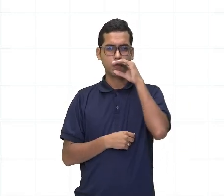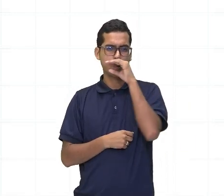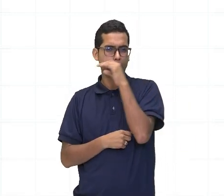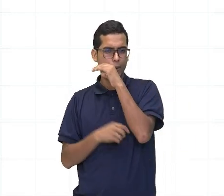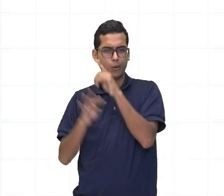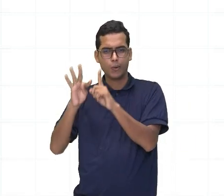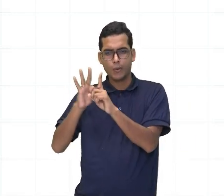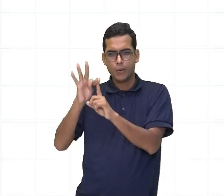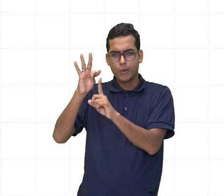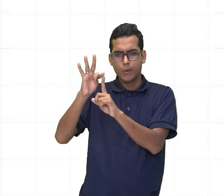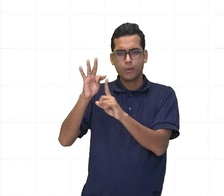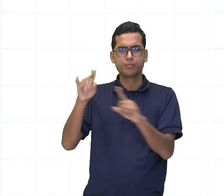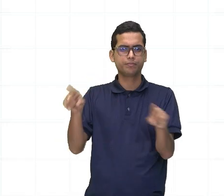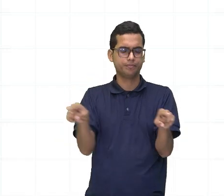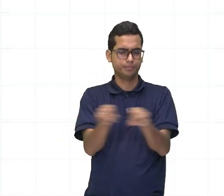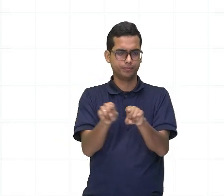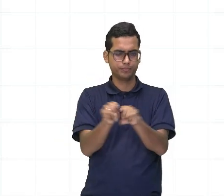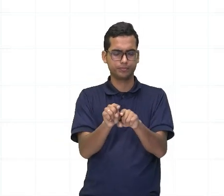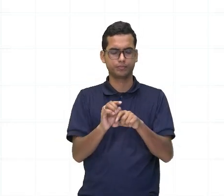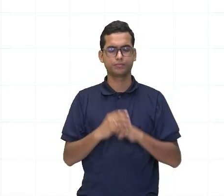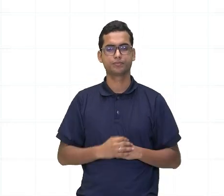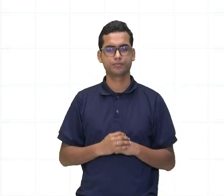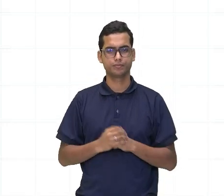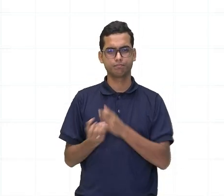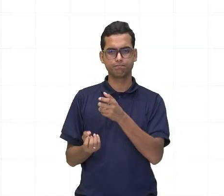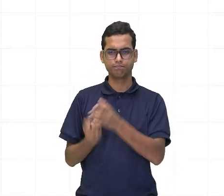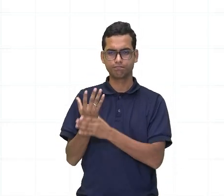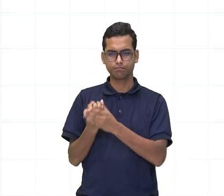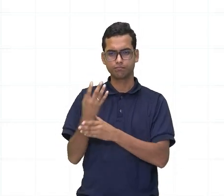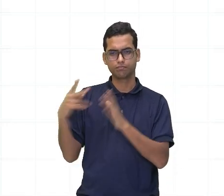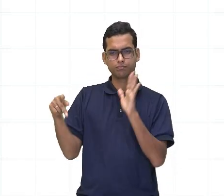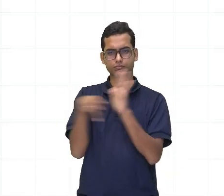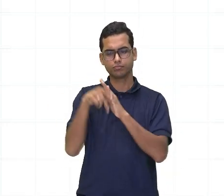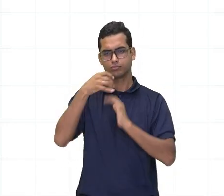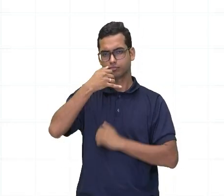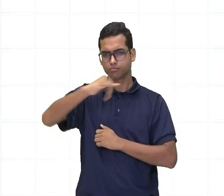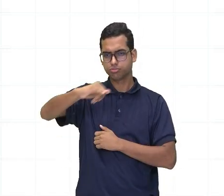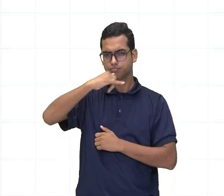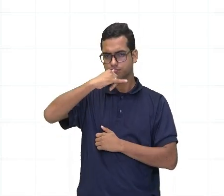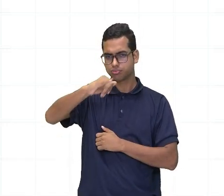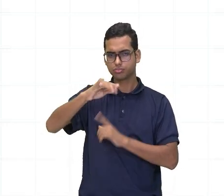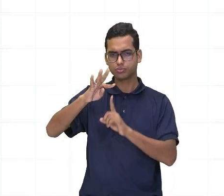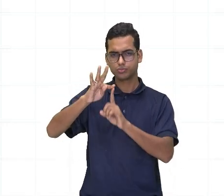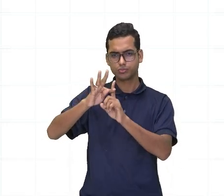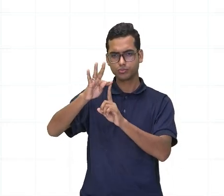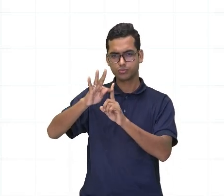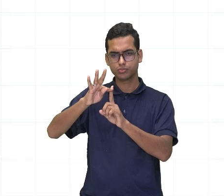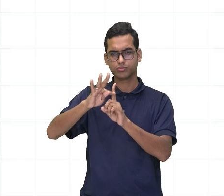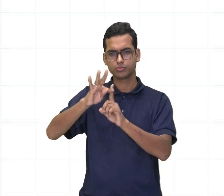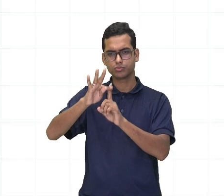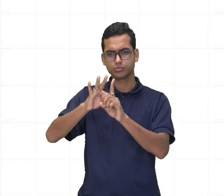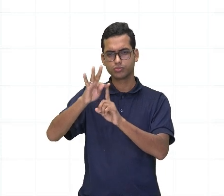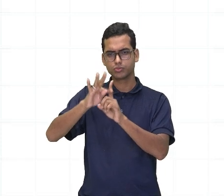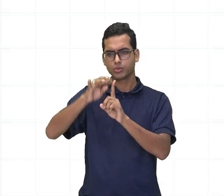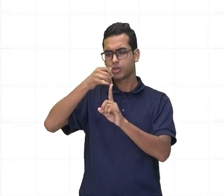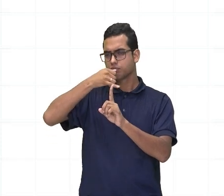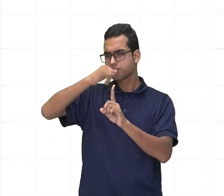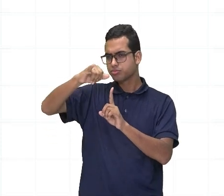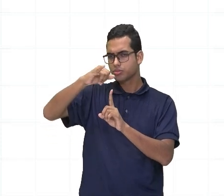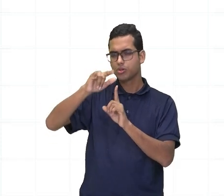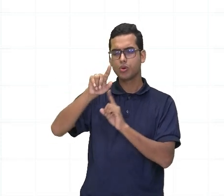altas temperaturas, produzindo aí a energia térmica. E essa energia térmica, ela